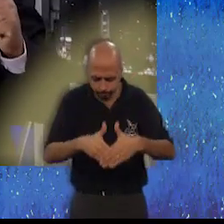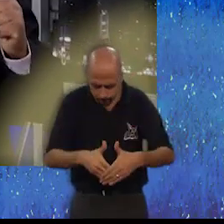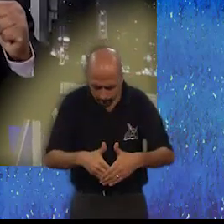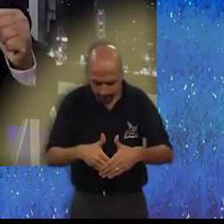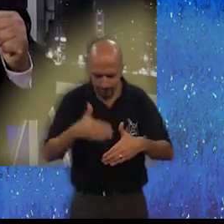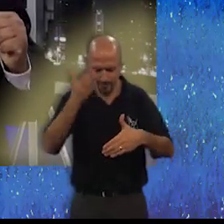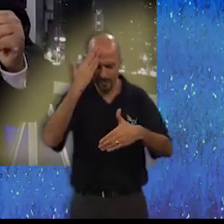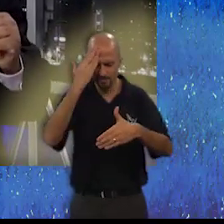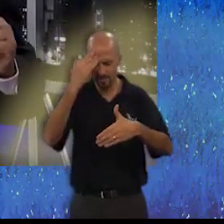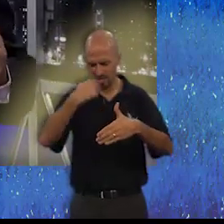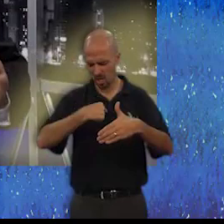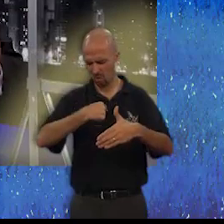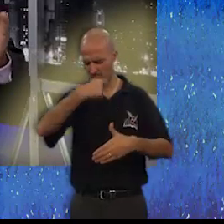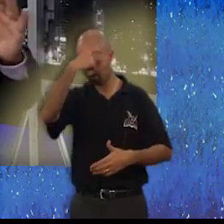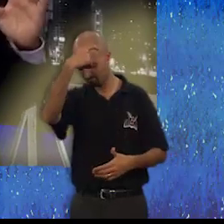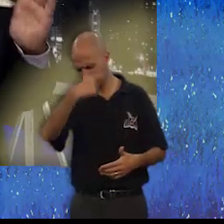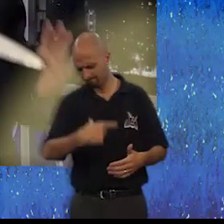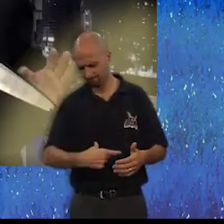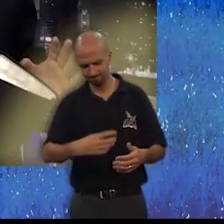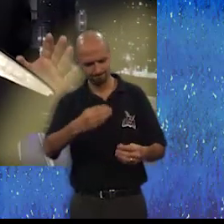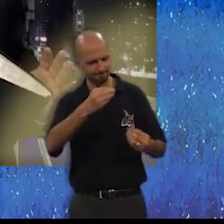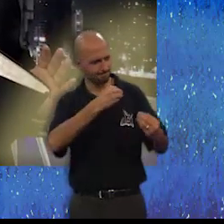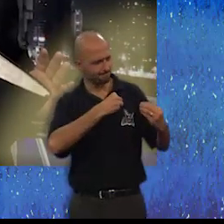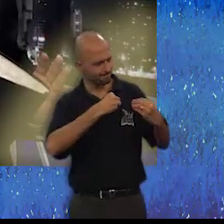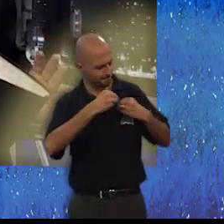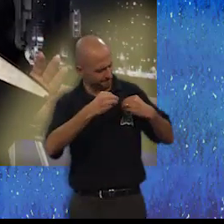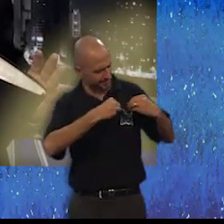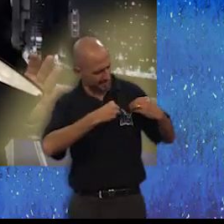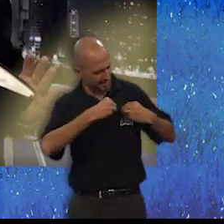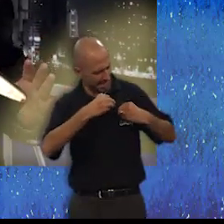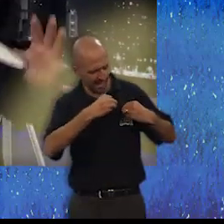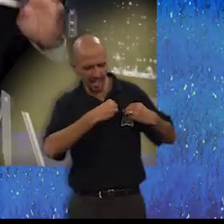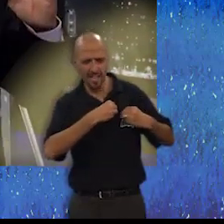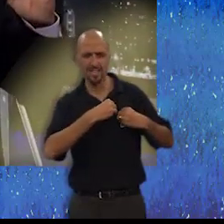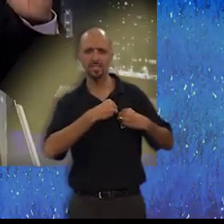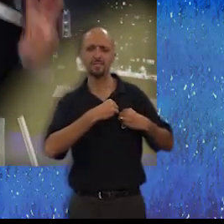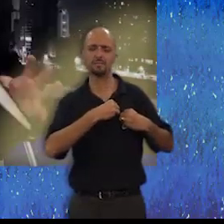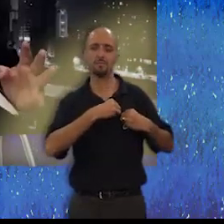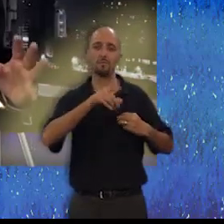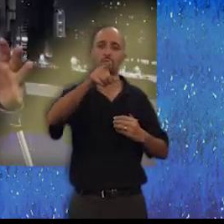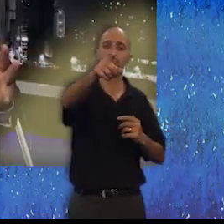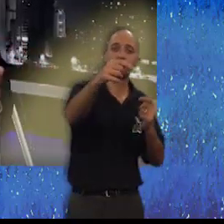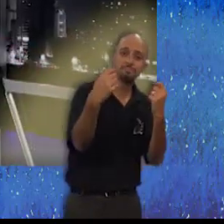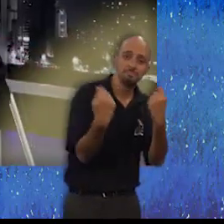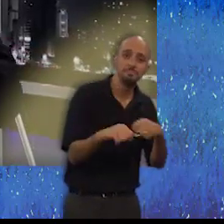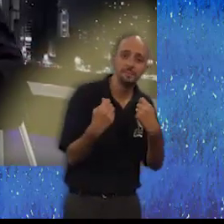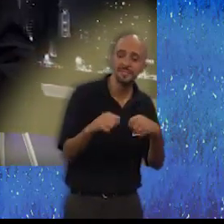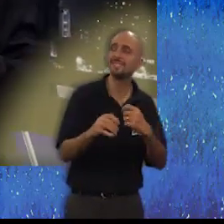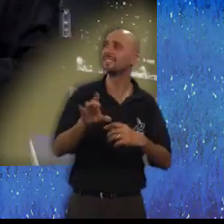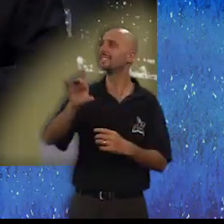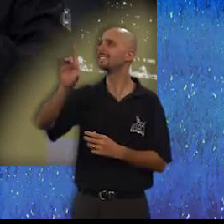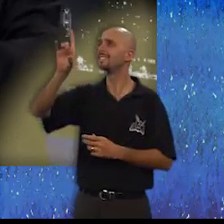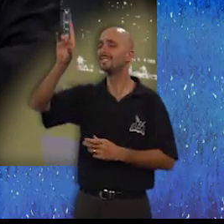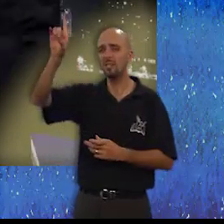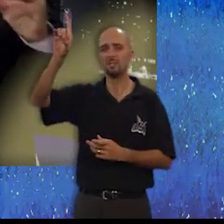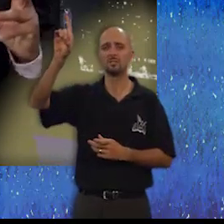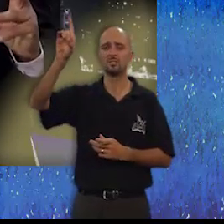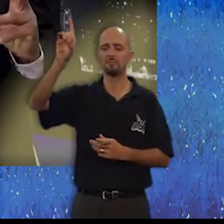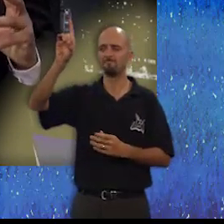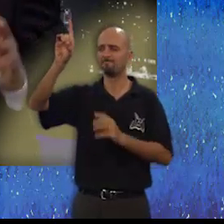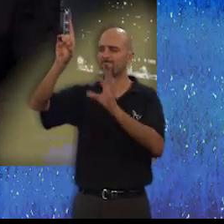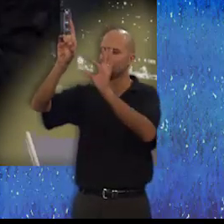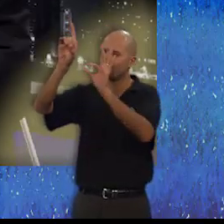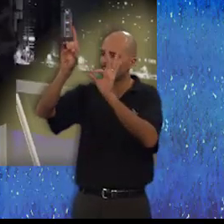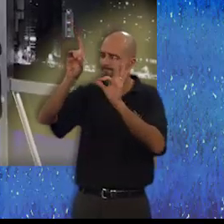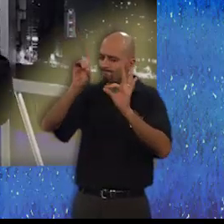os seus pecados, reconhecer que você é uma pessoa pecadora, que você precisa de Deus, reconhecer que sem Deus você não